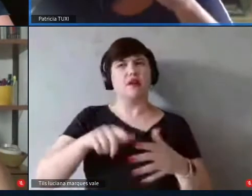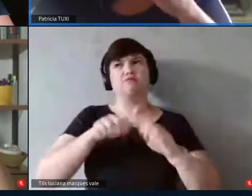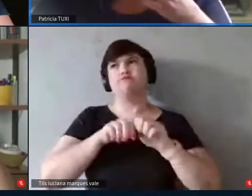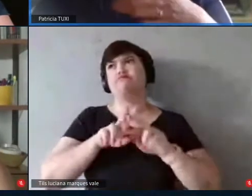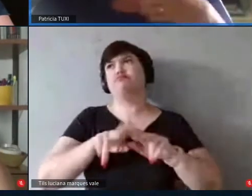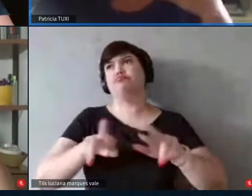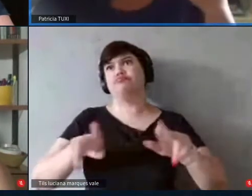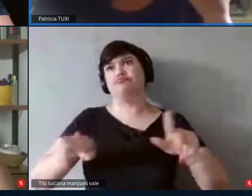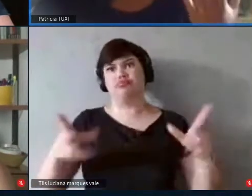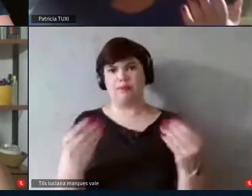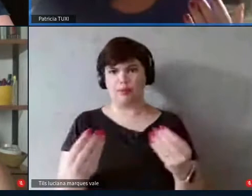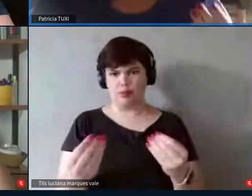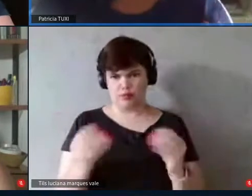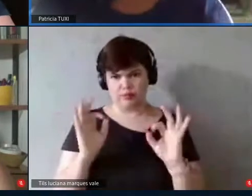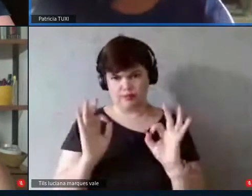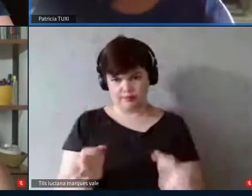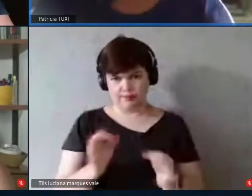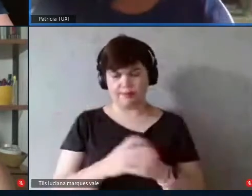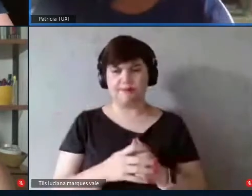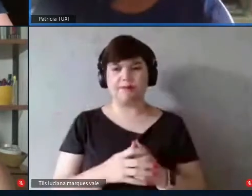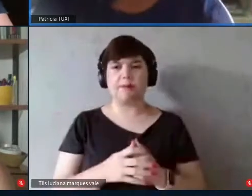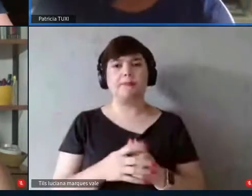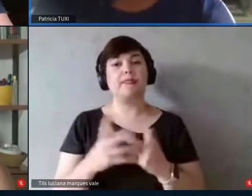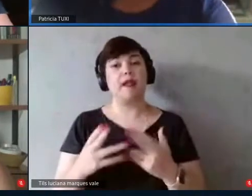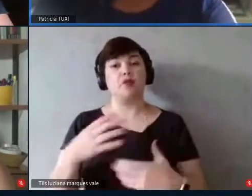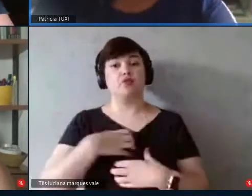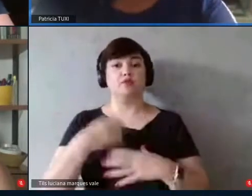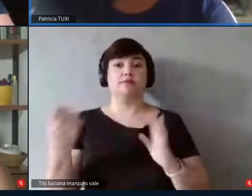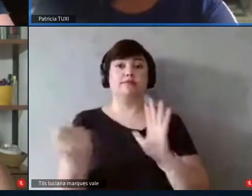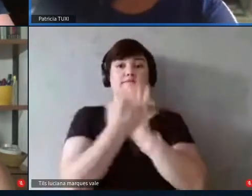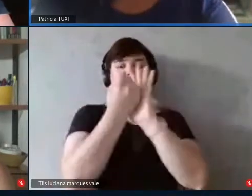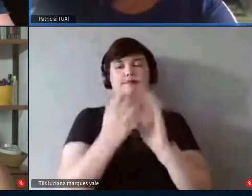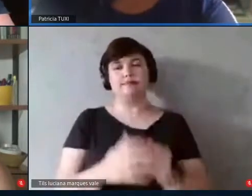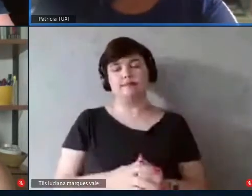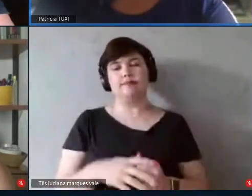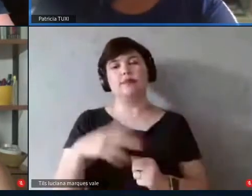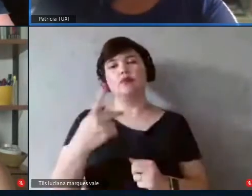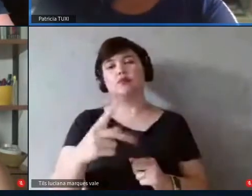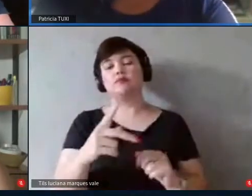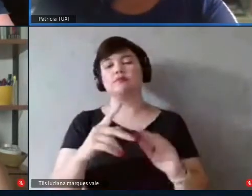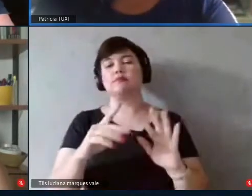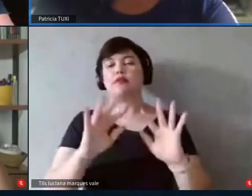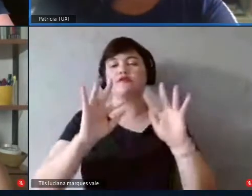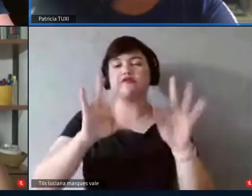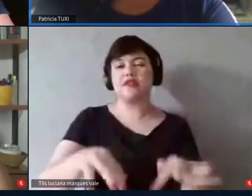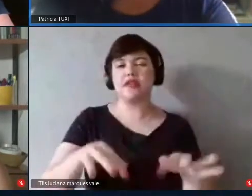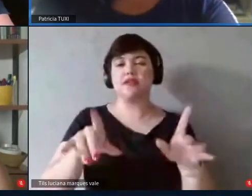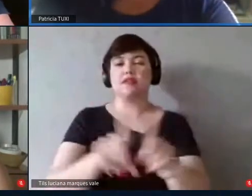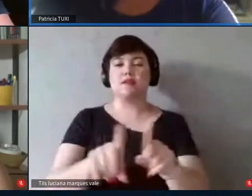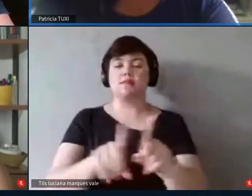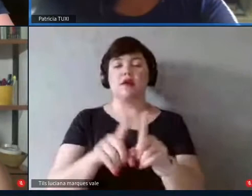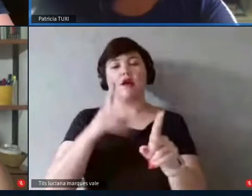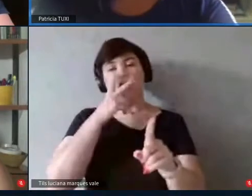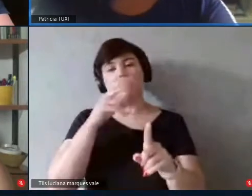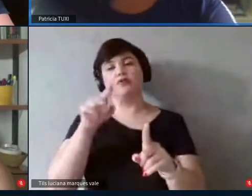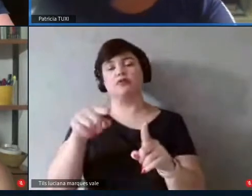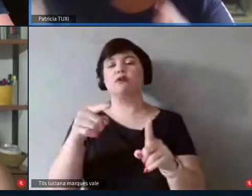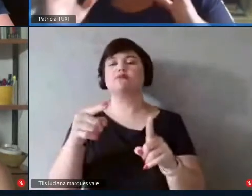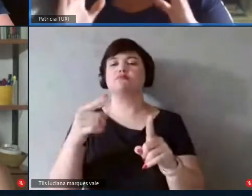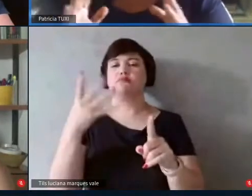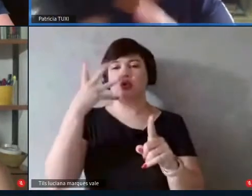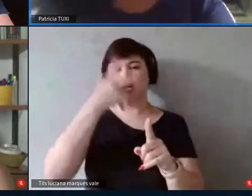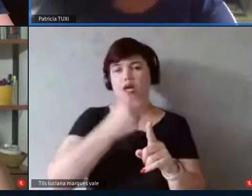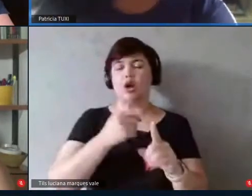vasto, né? Como uma forma de marcar. E as suas considerações finais, eu acho também que elas estão bem bonitas,